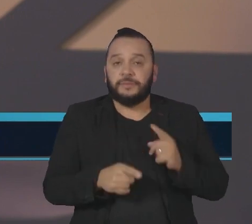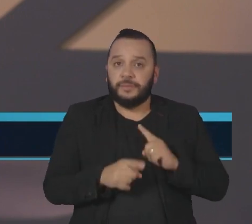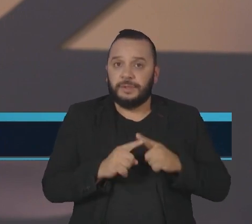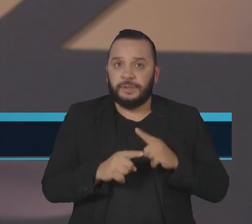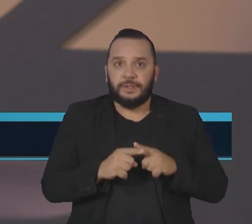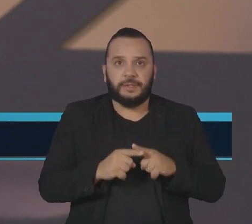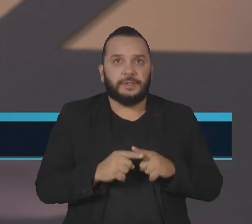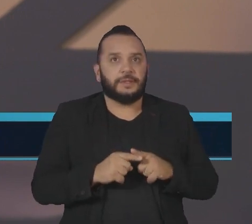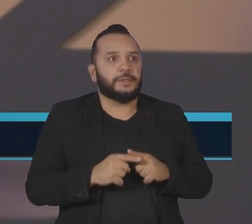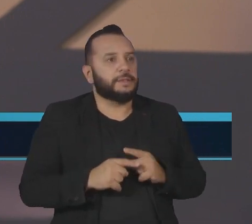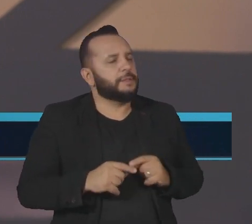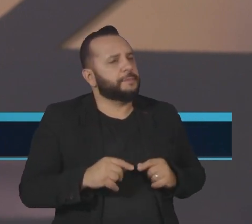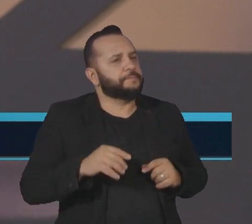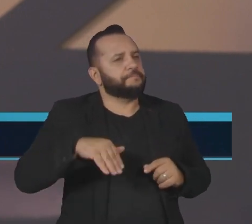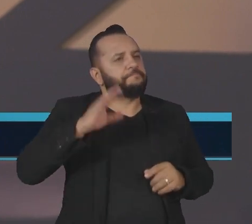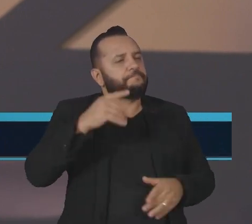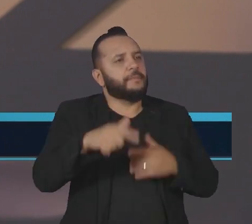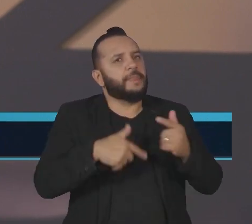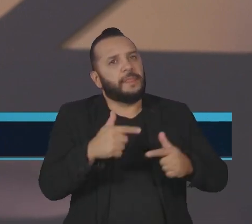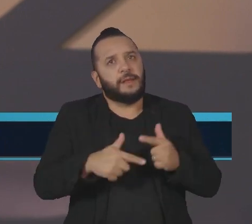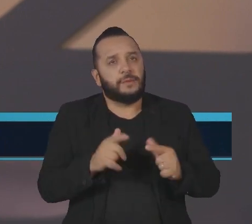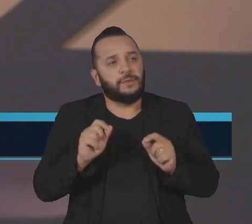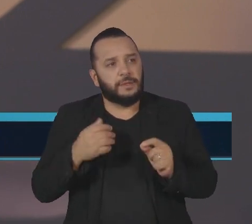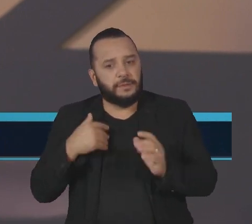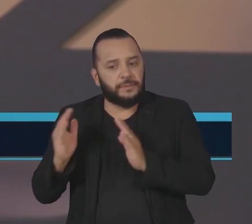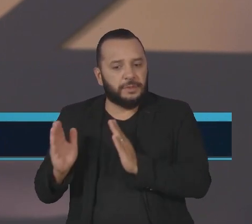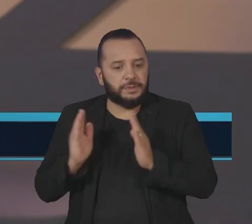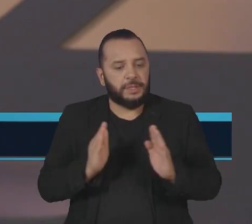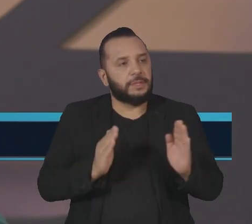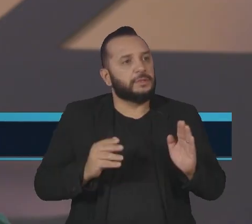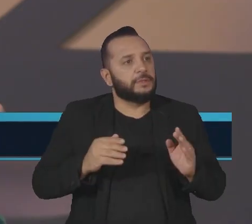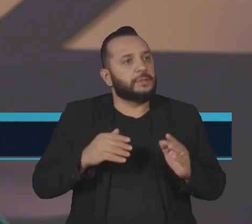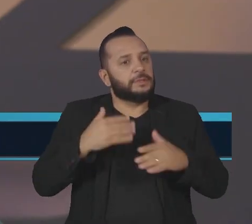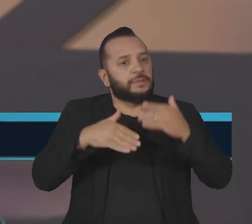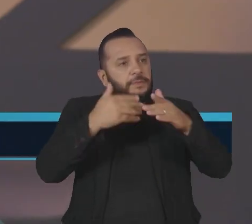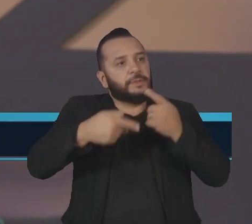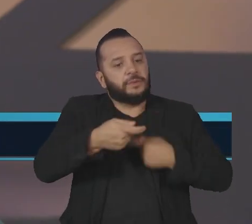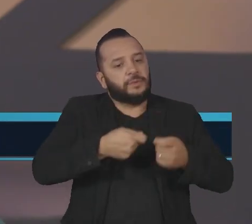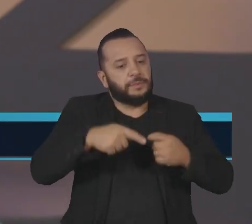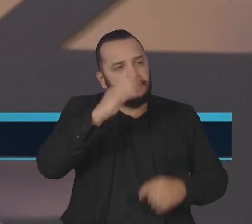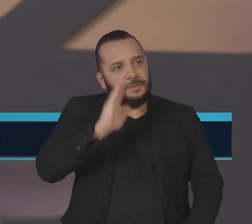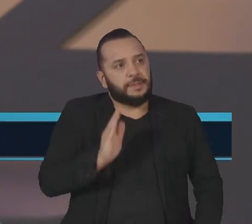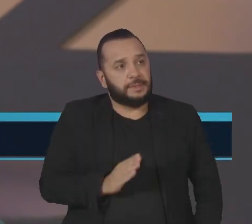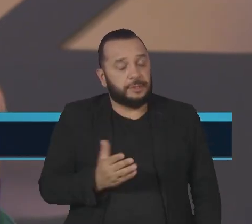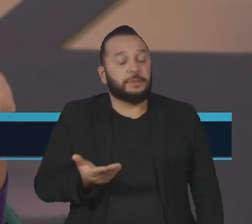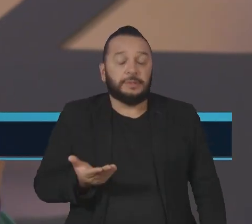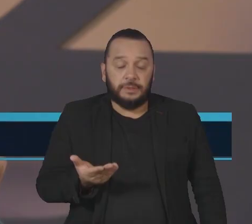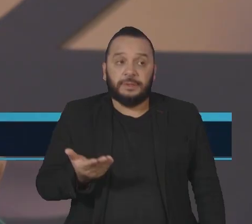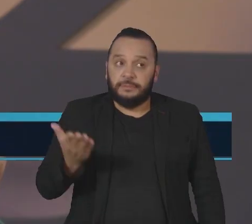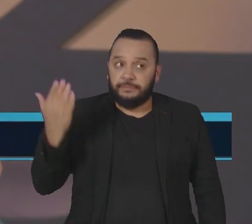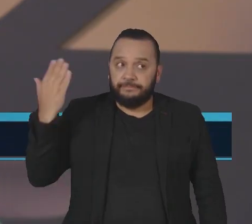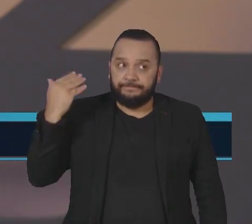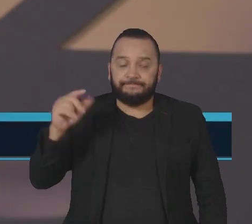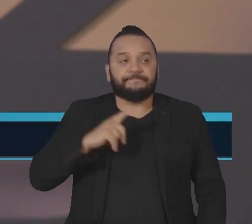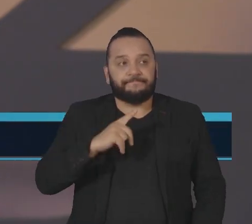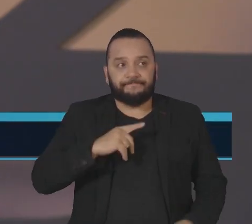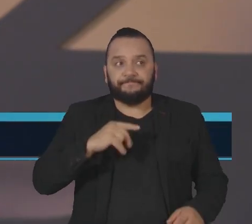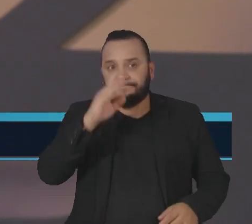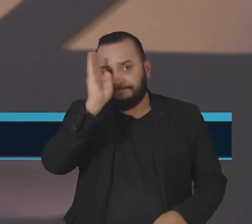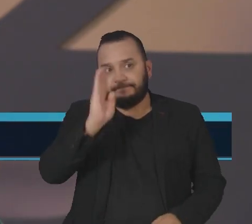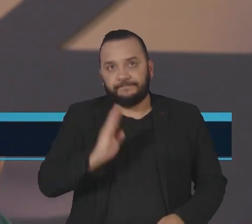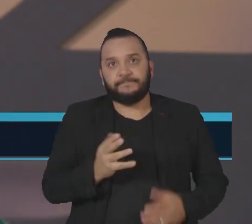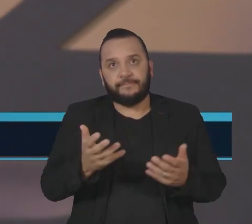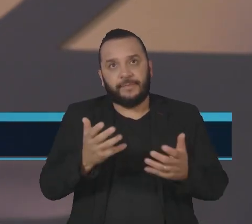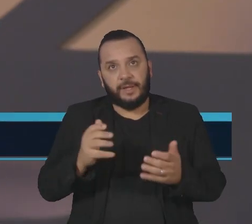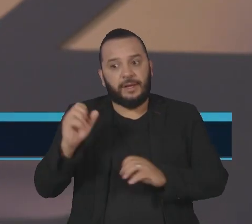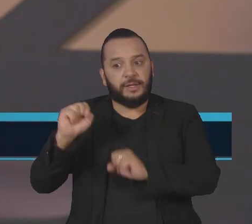que ele mais trabalhou foi o processo de desenvolvimento da economia brasileira num ambiente onde o Brasil entrava numa busca por uma